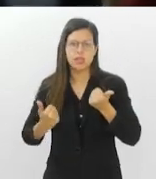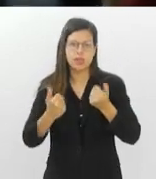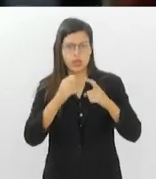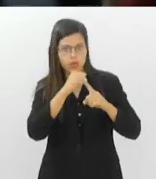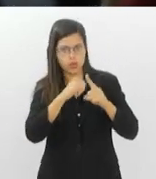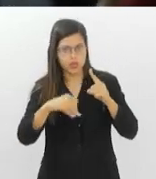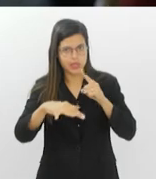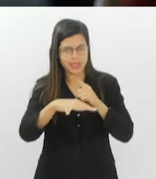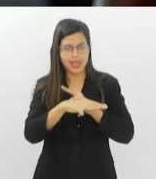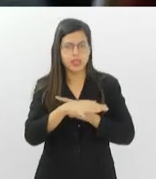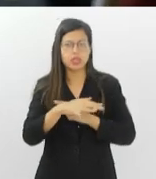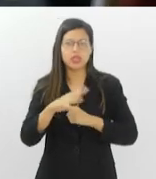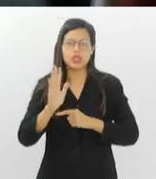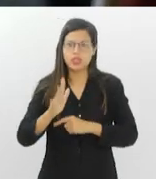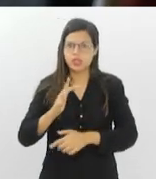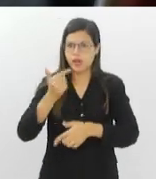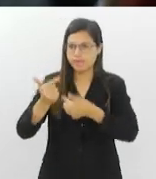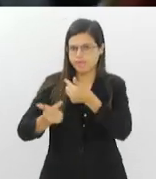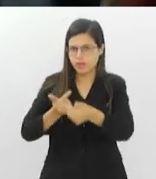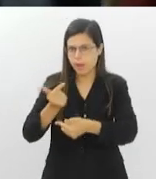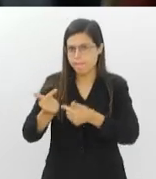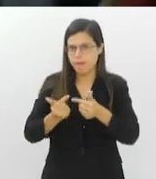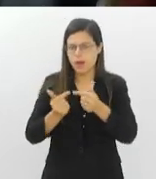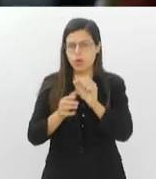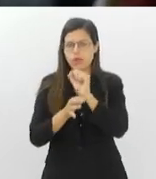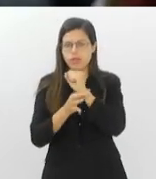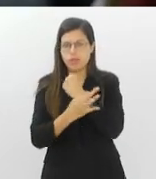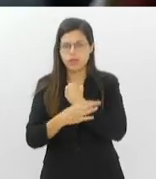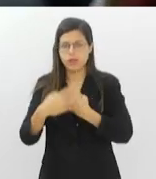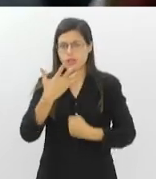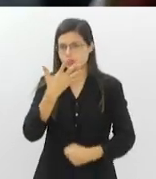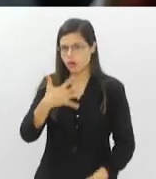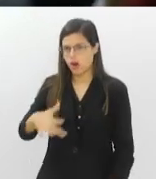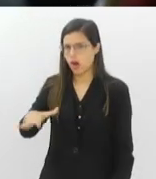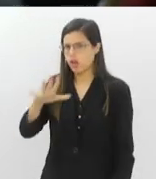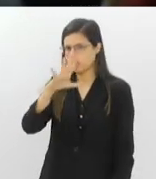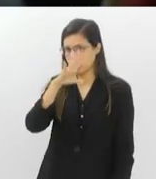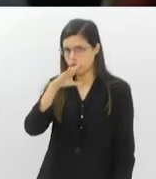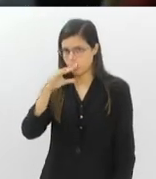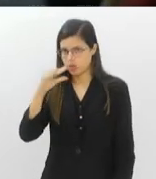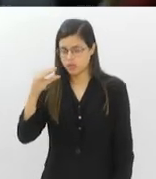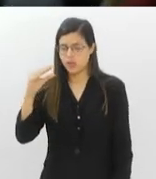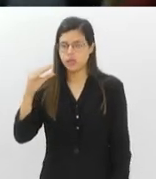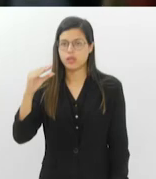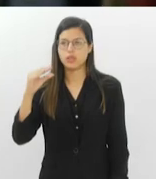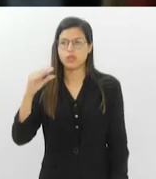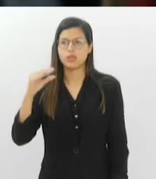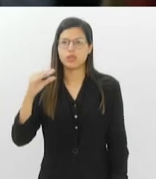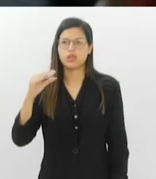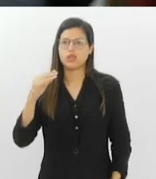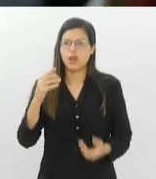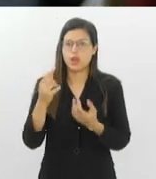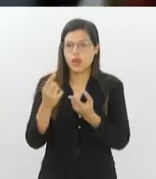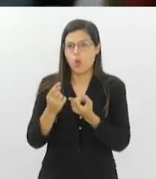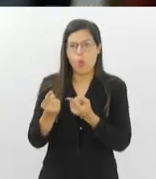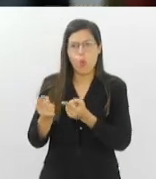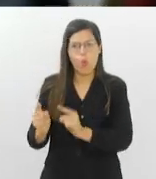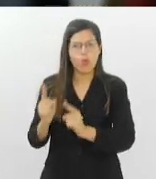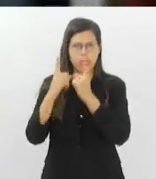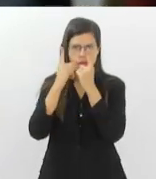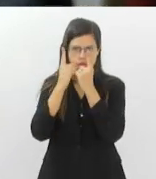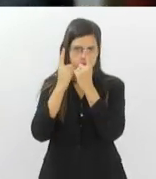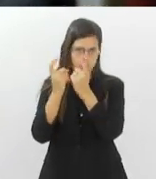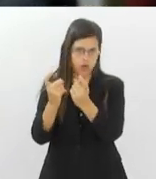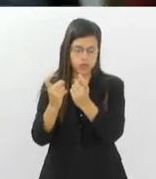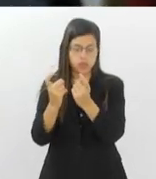fazem esse trabalho de defesa da criança e do adolescente, que combate essa